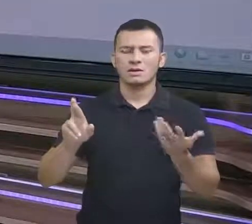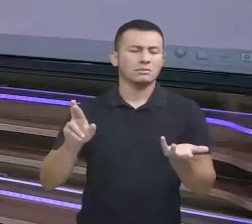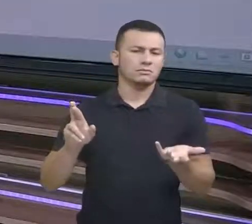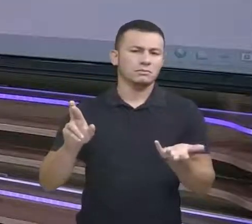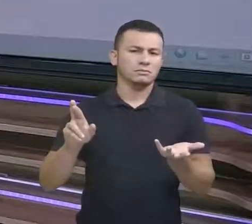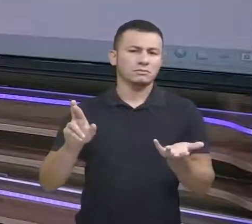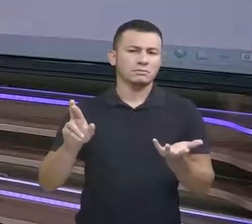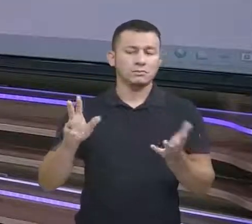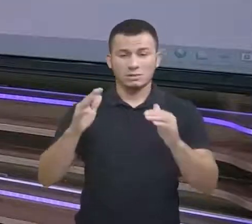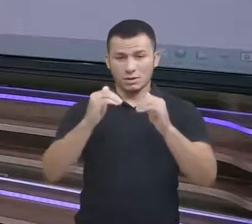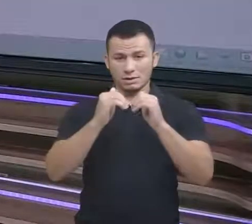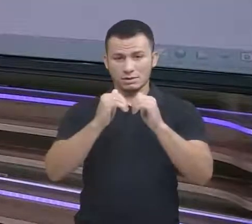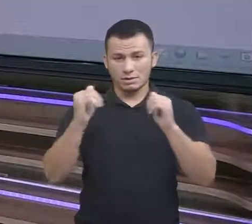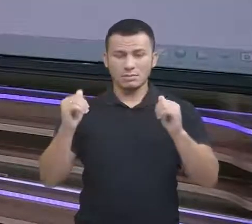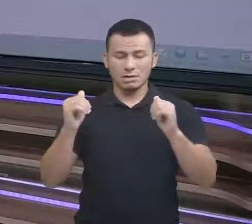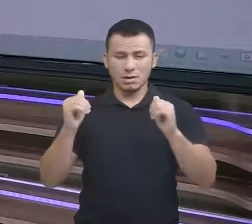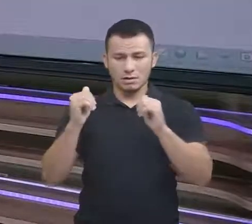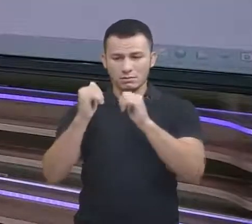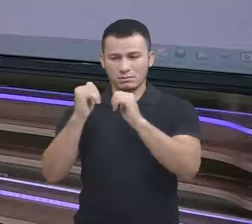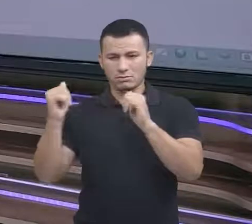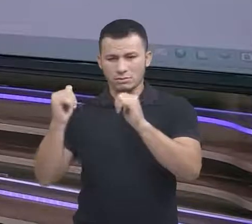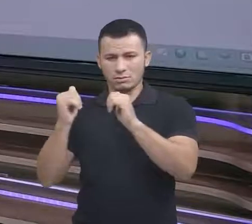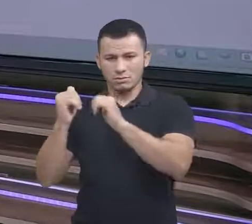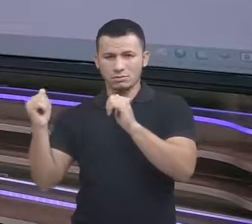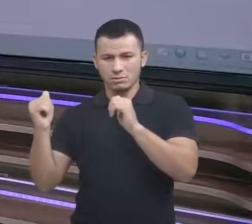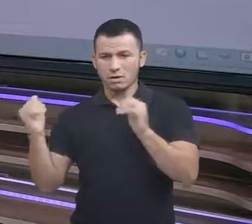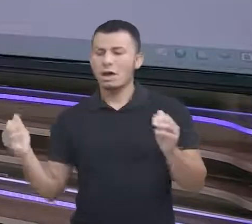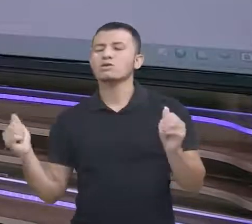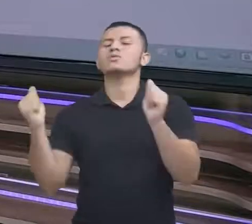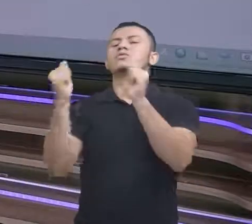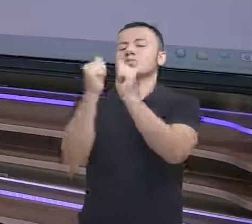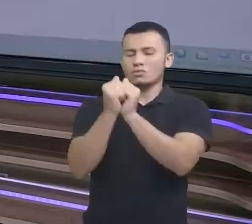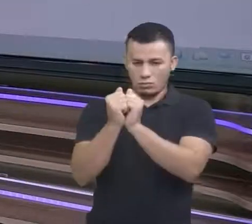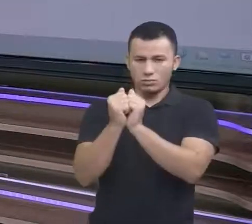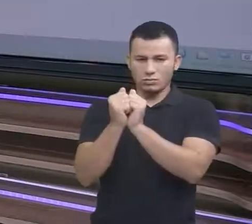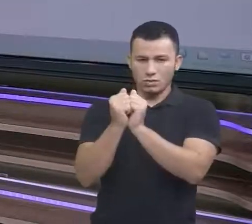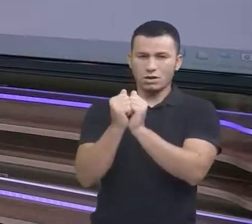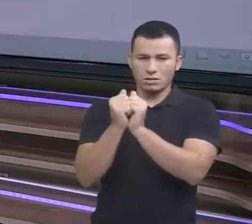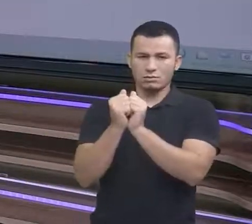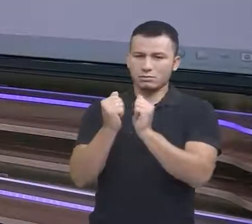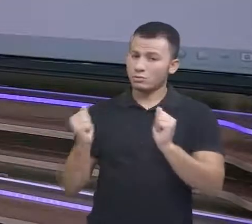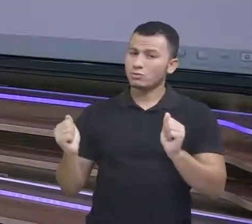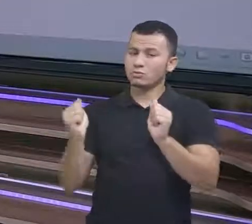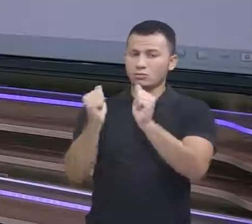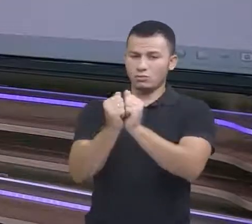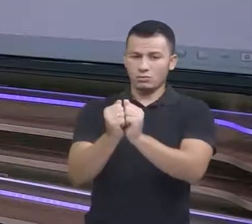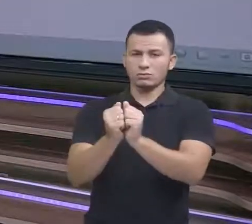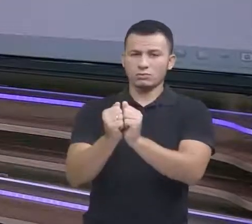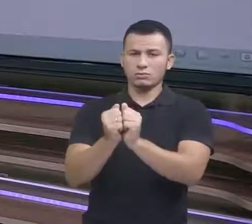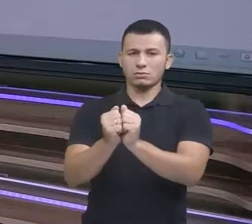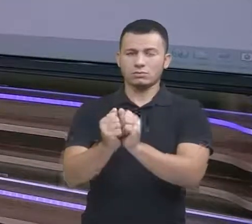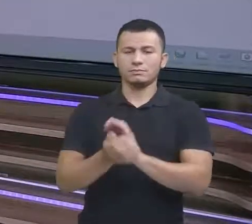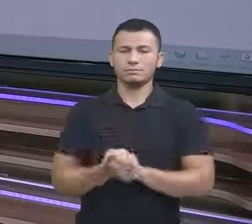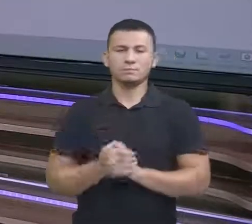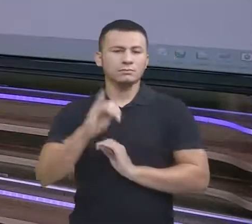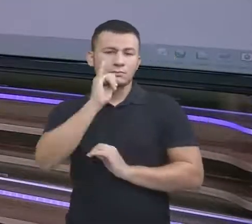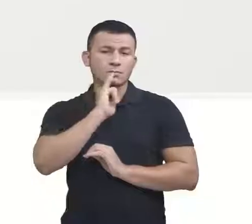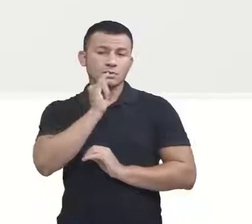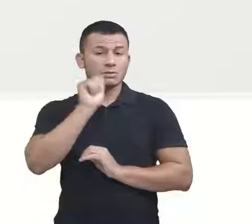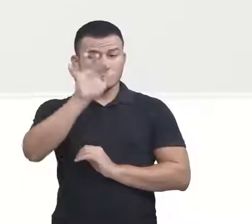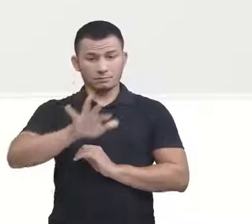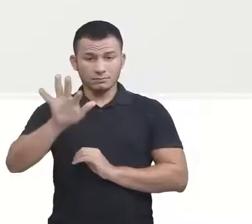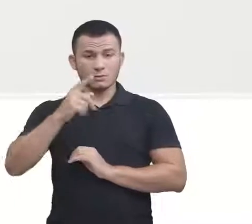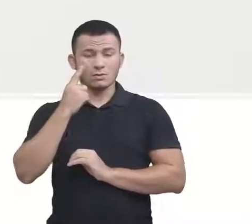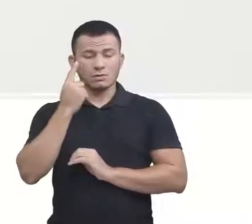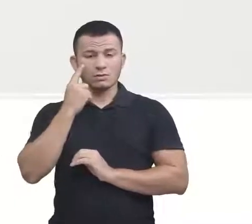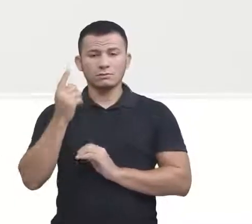ele está separado eu vou com povo eu vou juntar por exemplo nessa imagem aqui